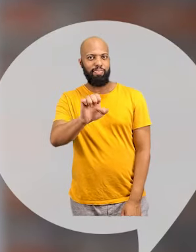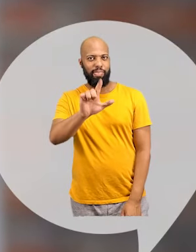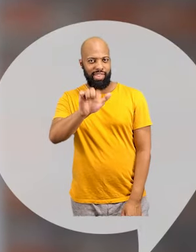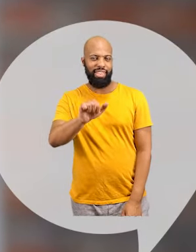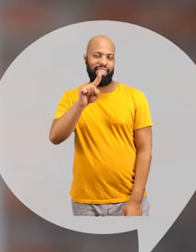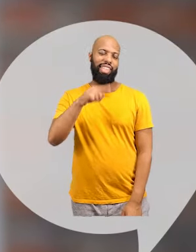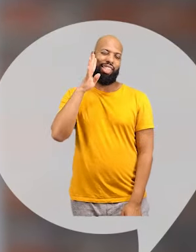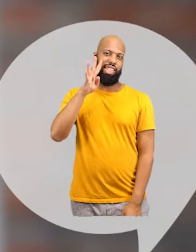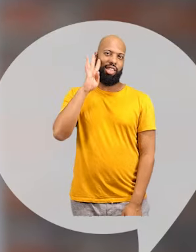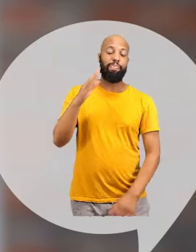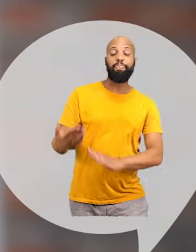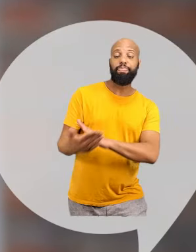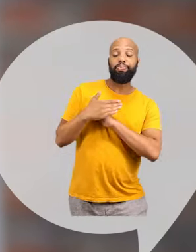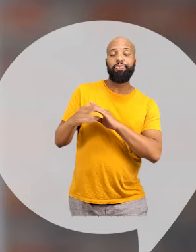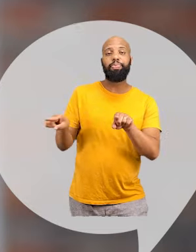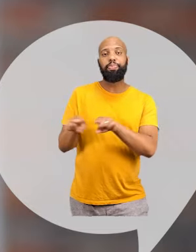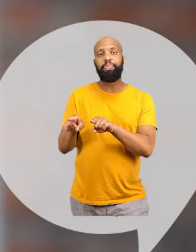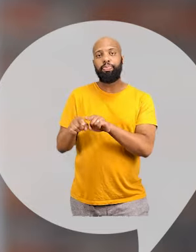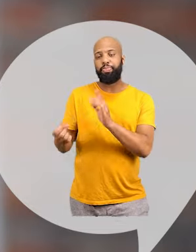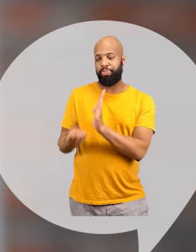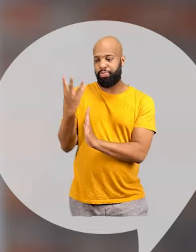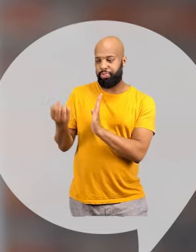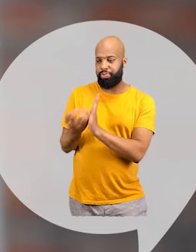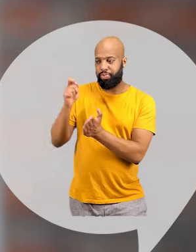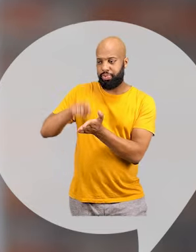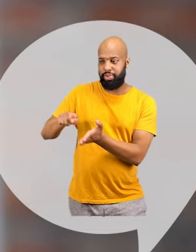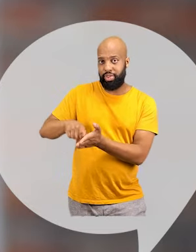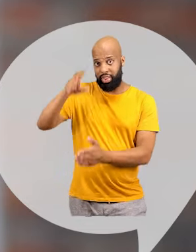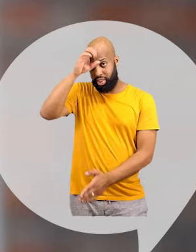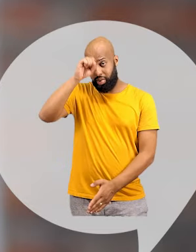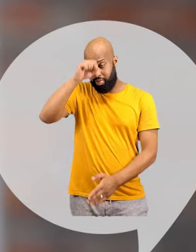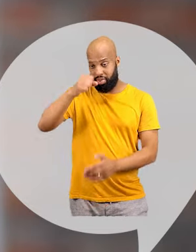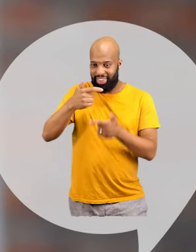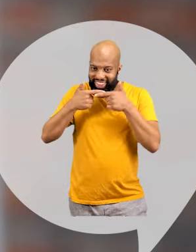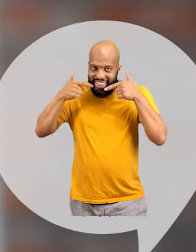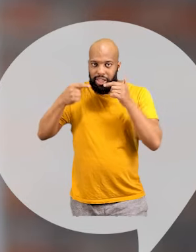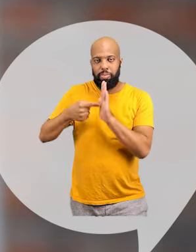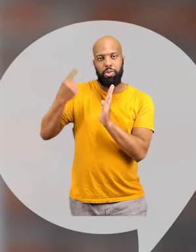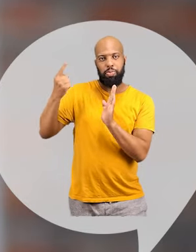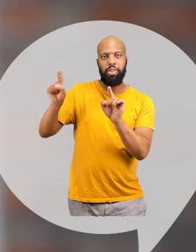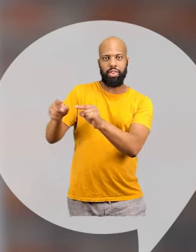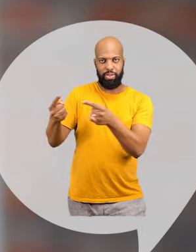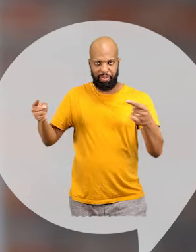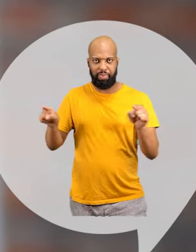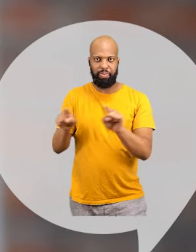e ela me ajudou a compor aprendi a sorrir é a primeira música ela